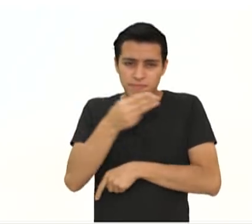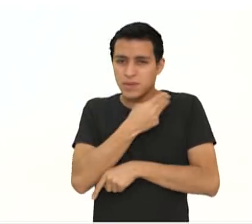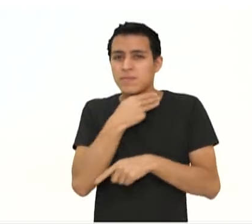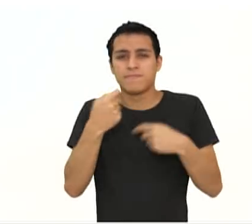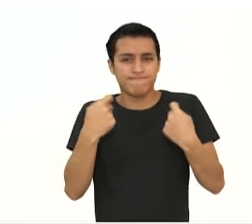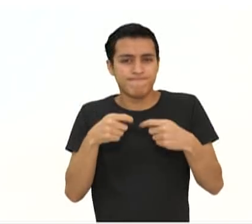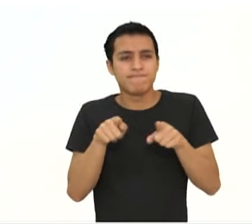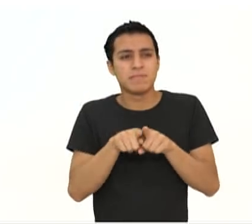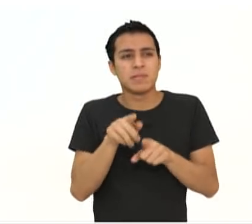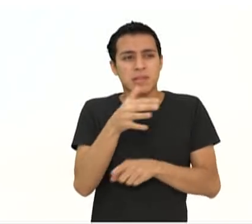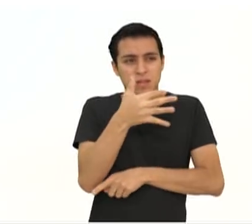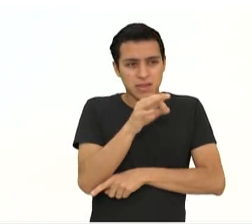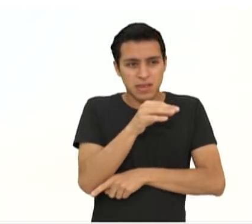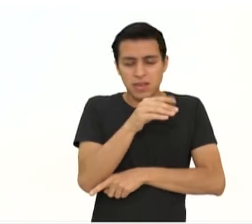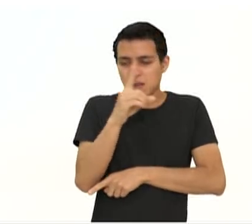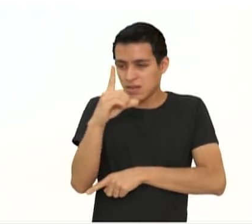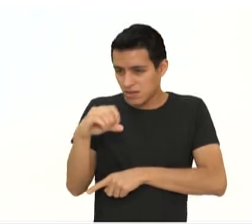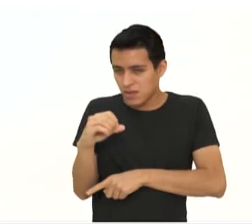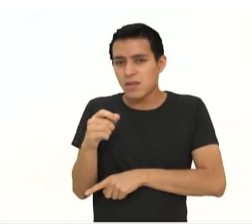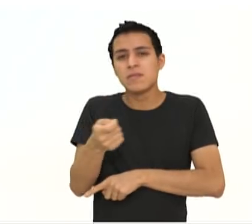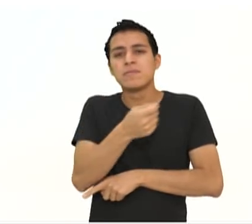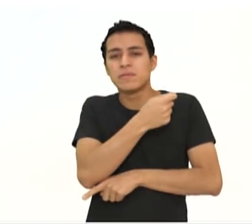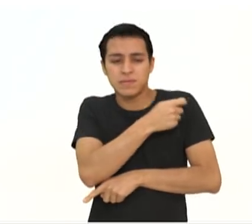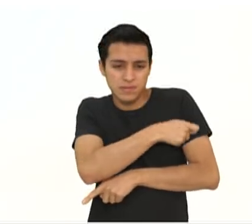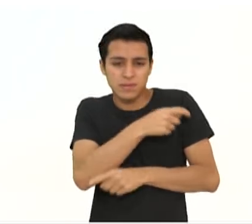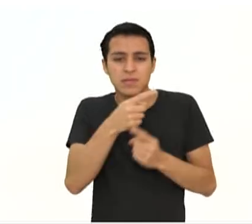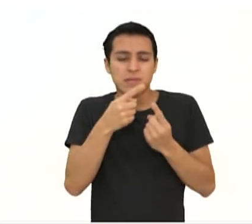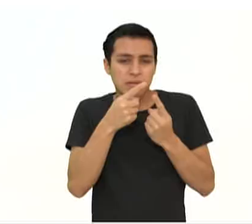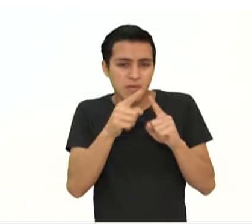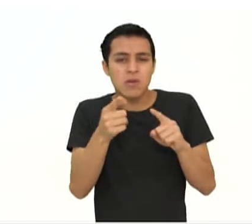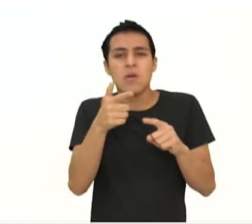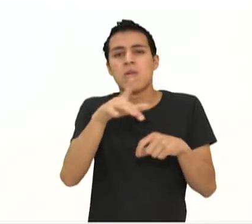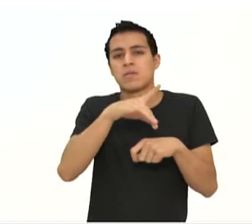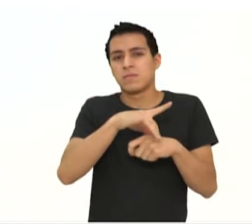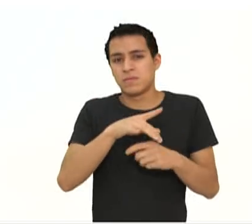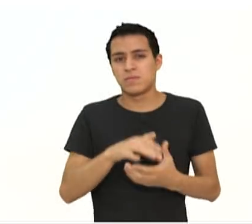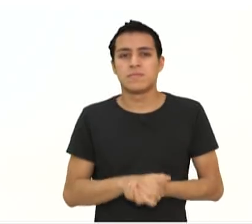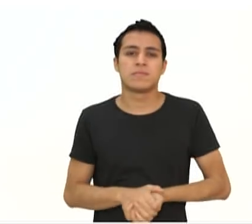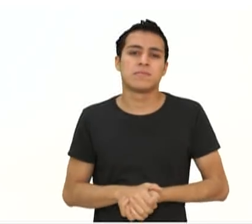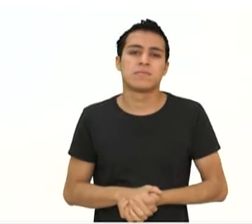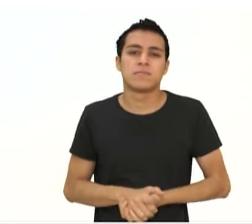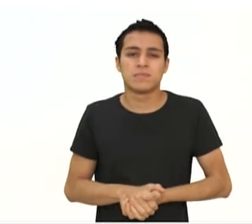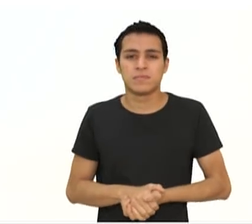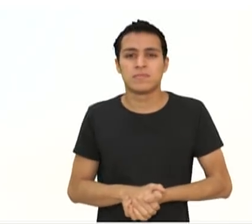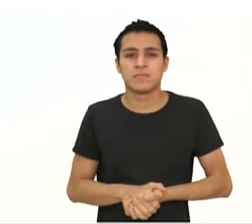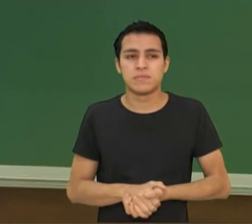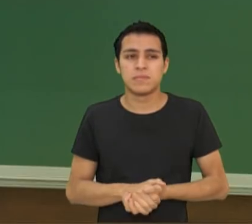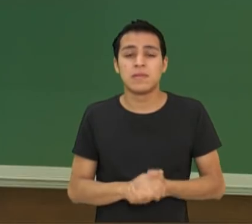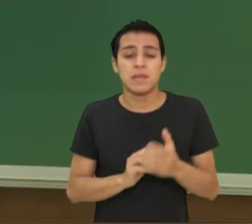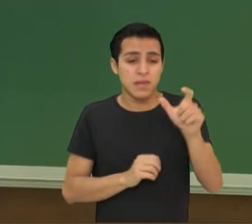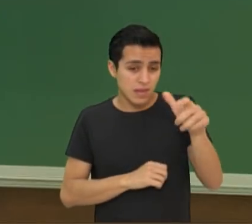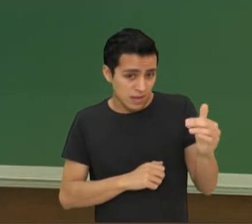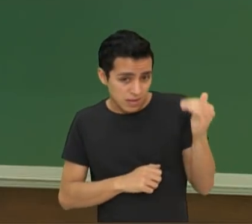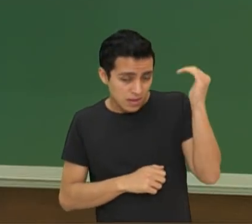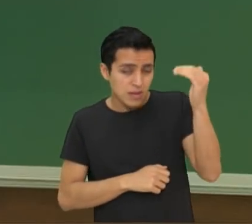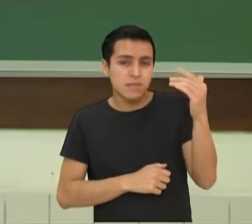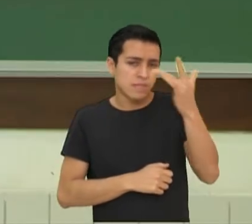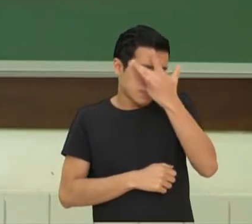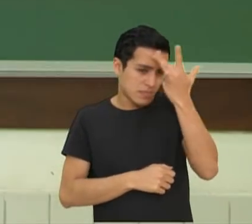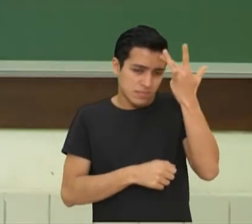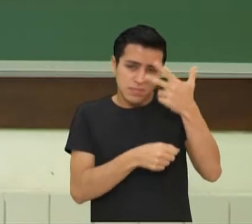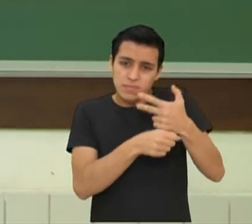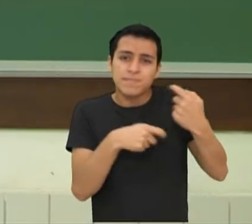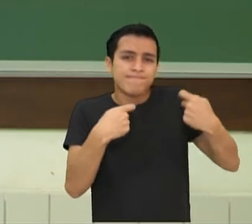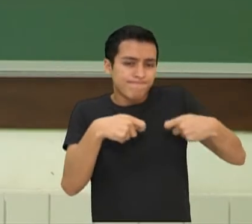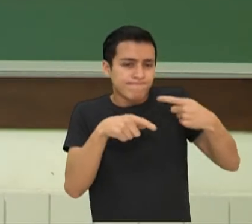meningite e de 10 a 19, um reforço da pneumocócica e da difteria e tétano. E os adultos e idosos também